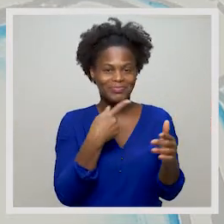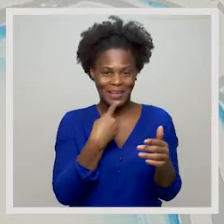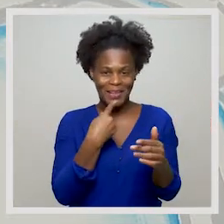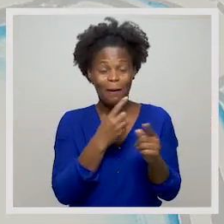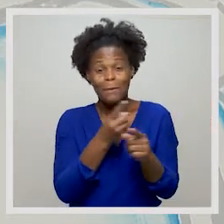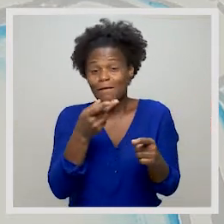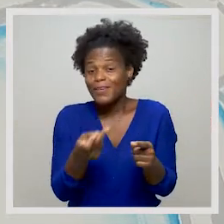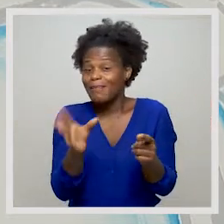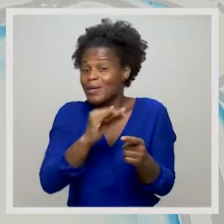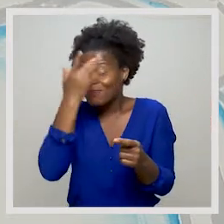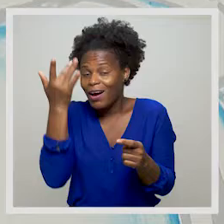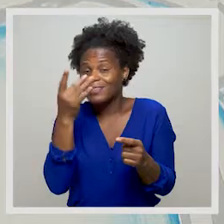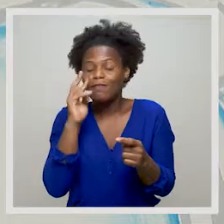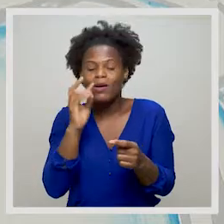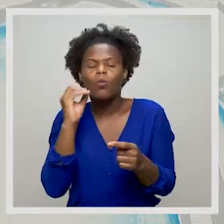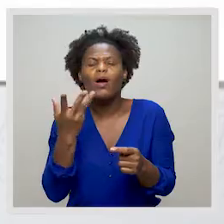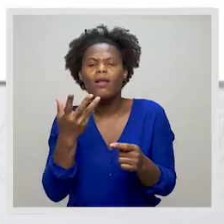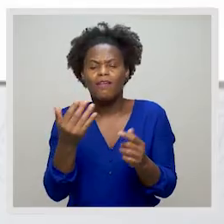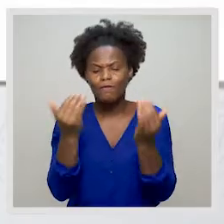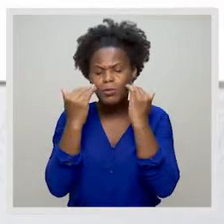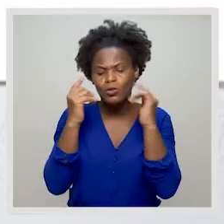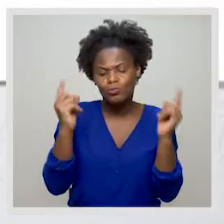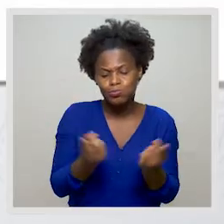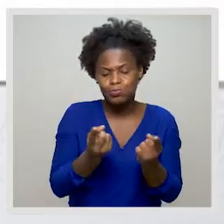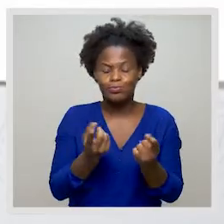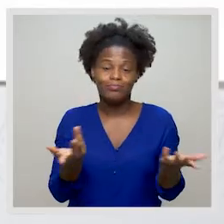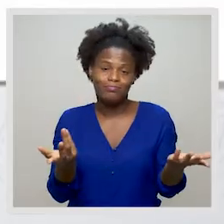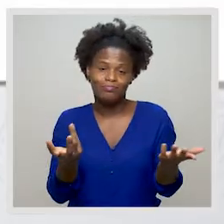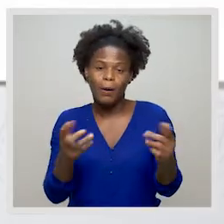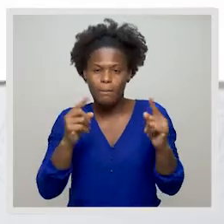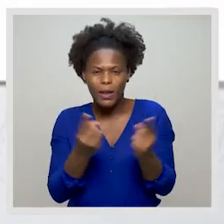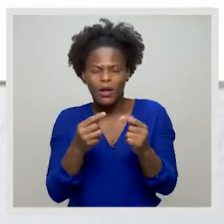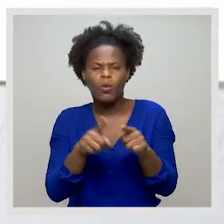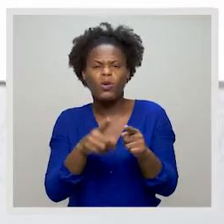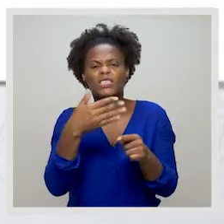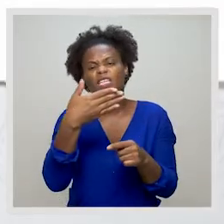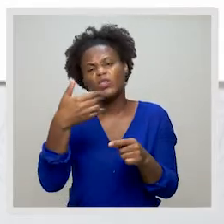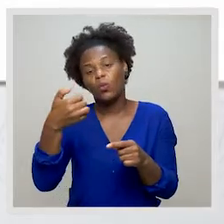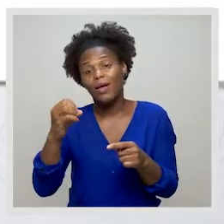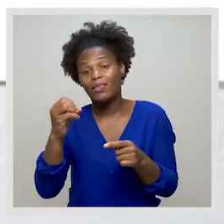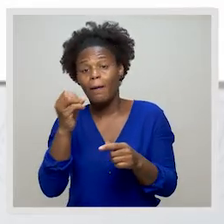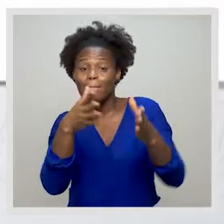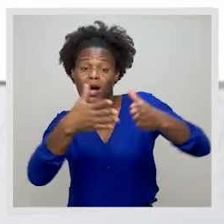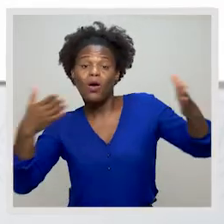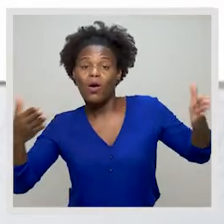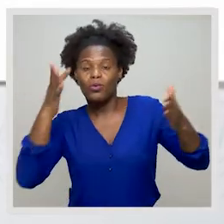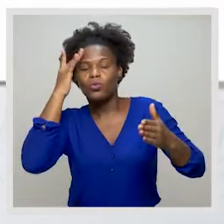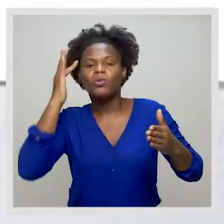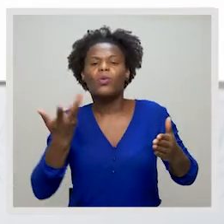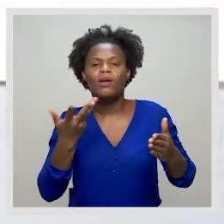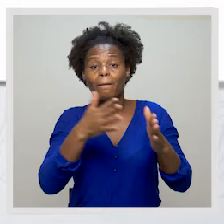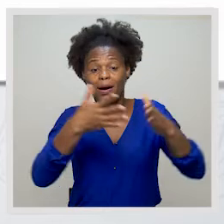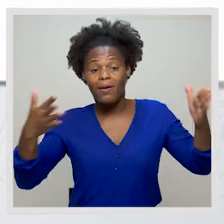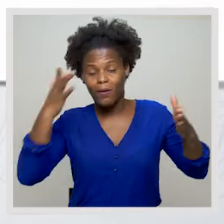fica fácil localizar quem é o menor dado. O menor dado é 150. Quem é o maior dado?